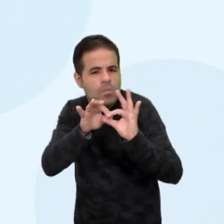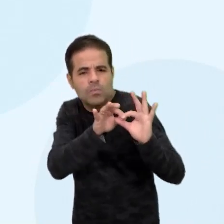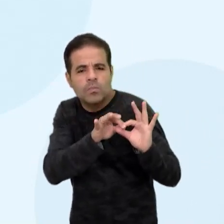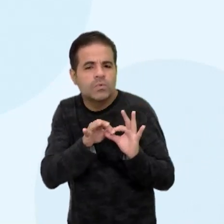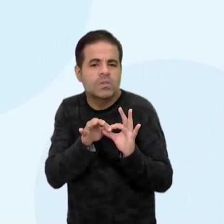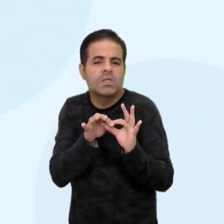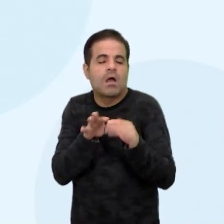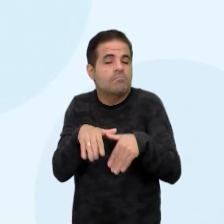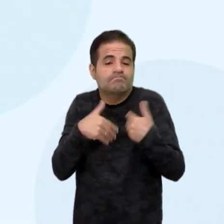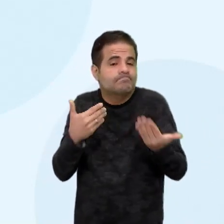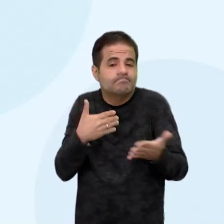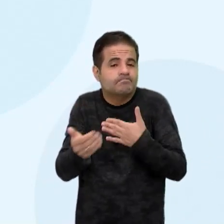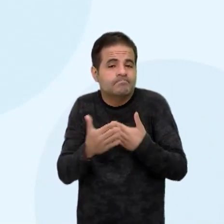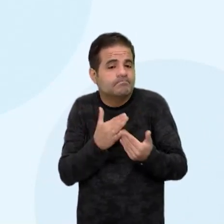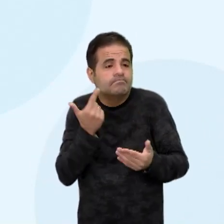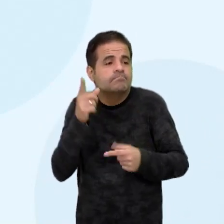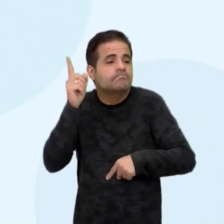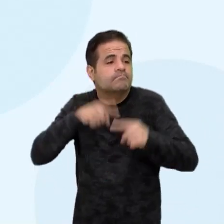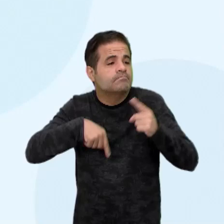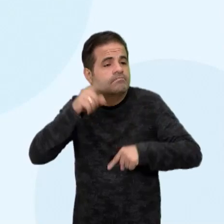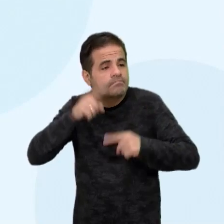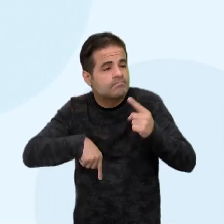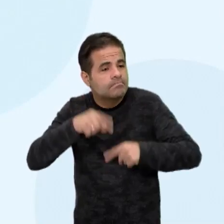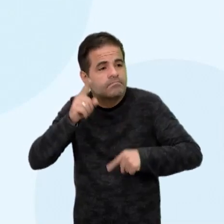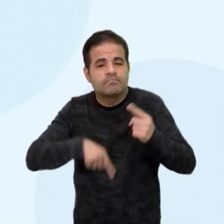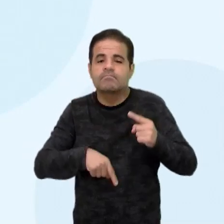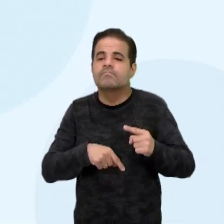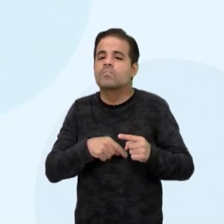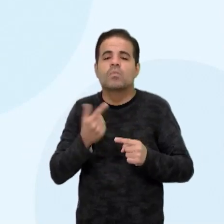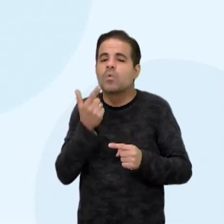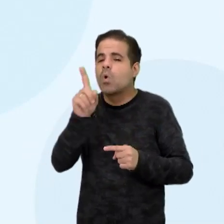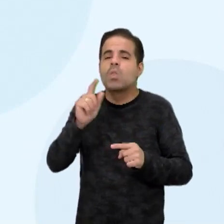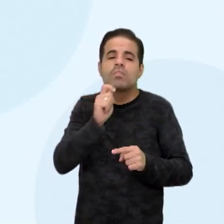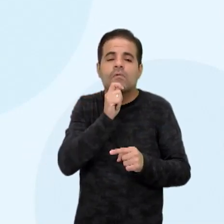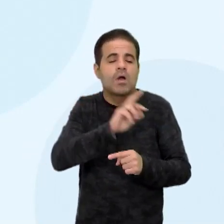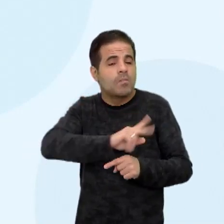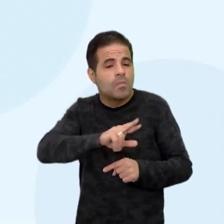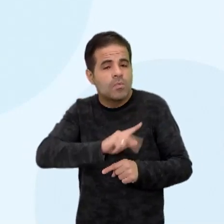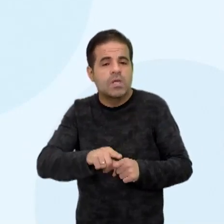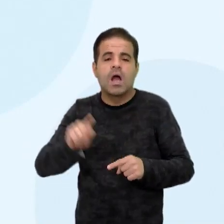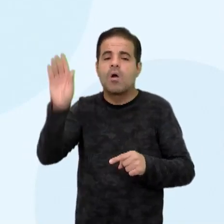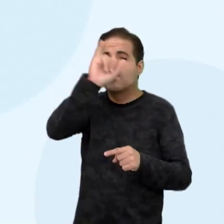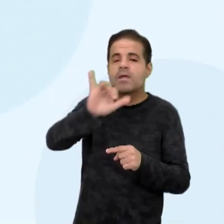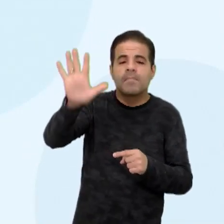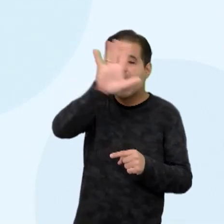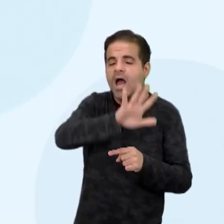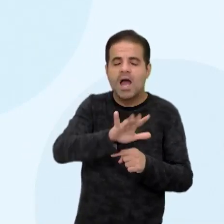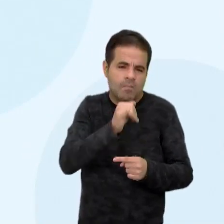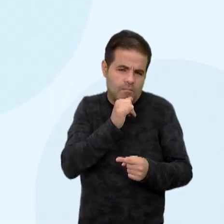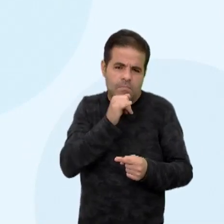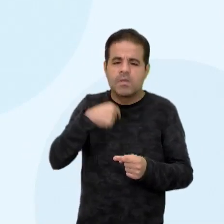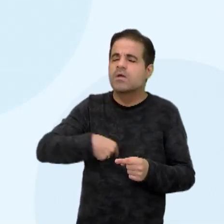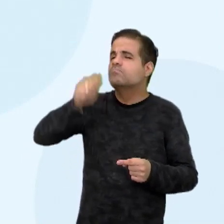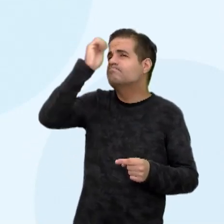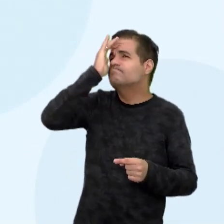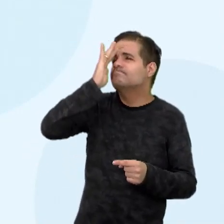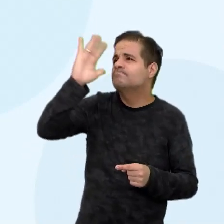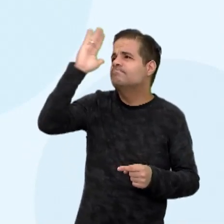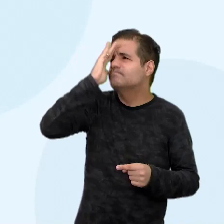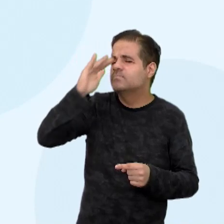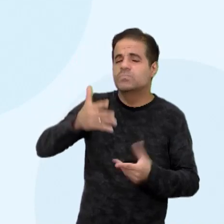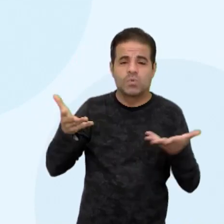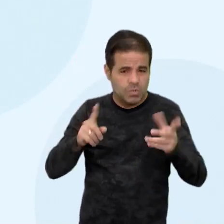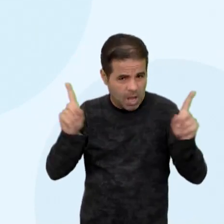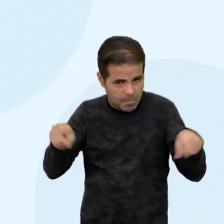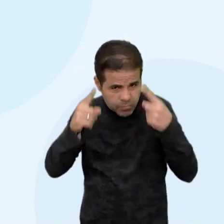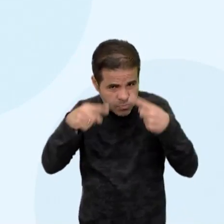a harmonia ou qualquer outro elemento musical ou não musical, como imagem, por exemplo, né? Daí eu estou pensando que a música hoje em